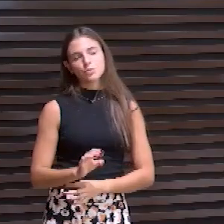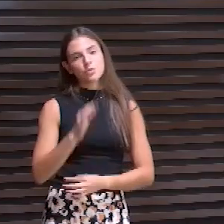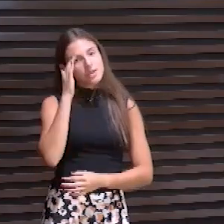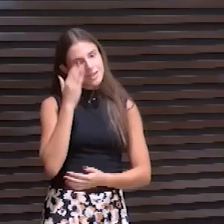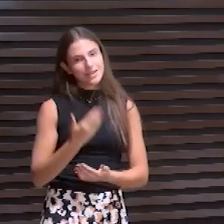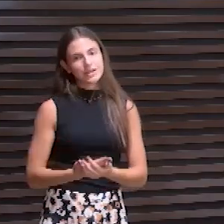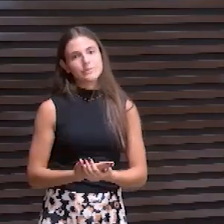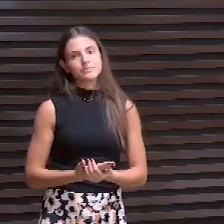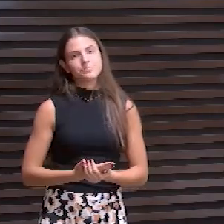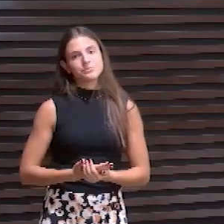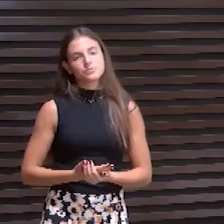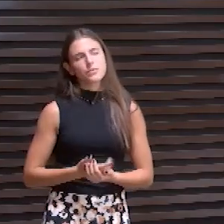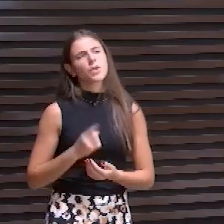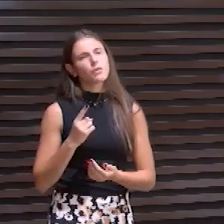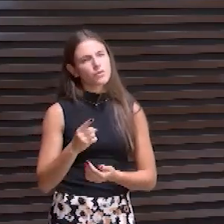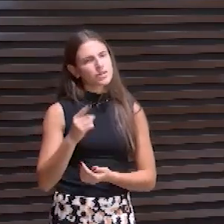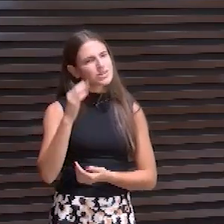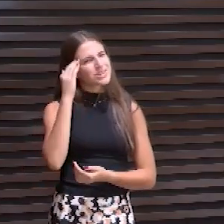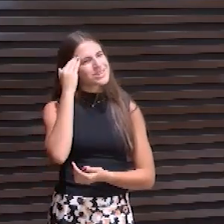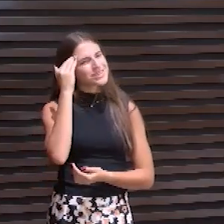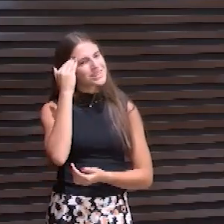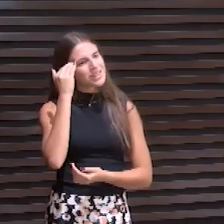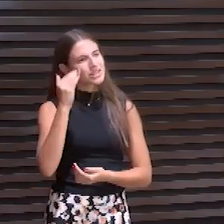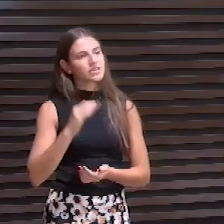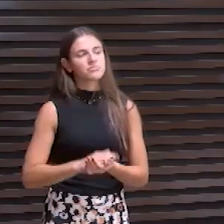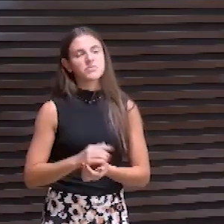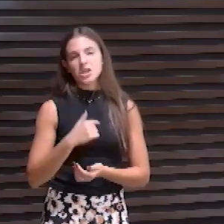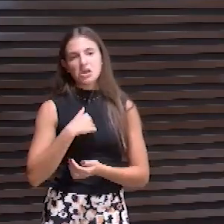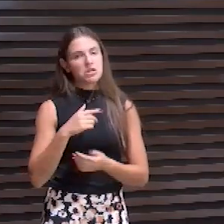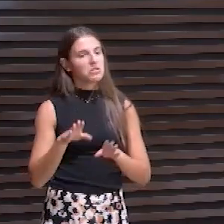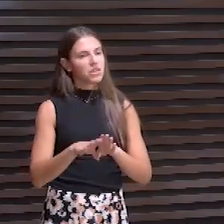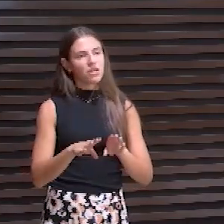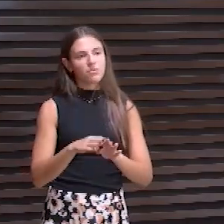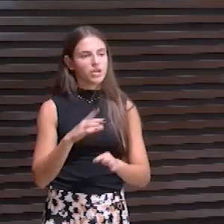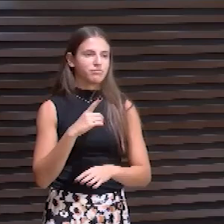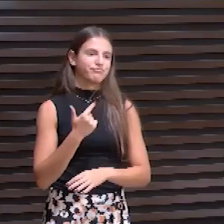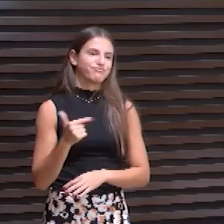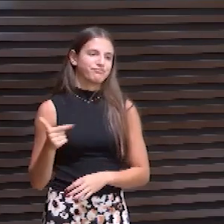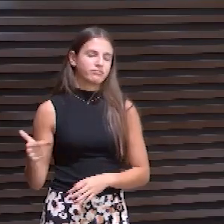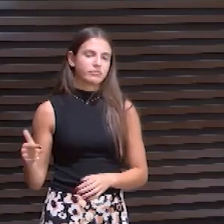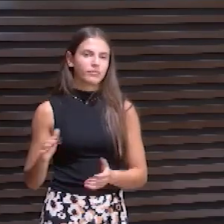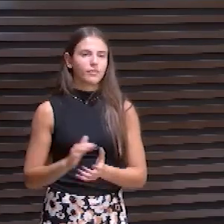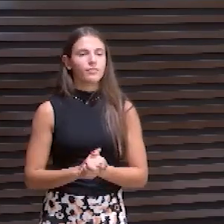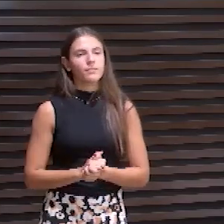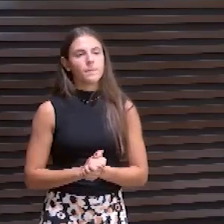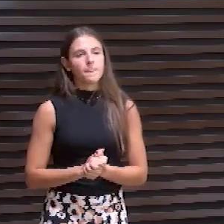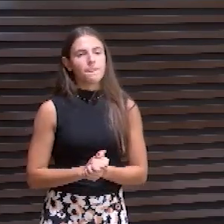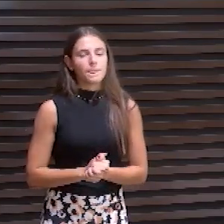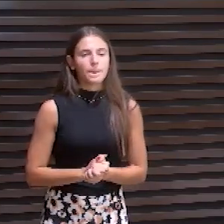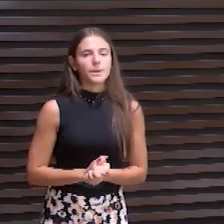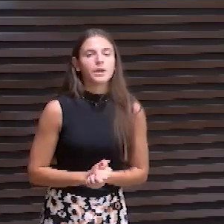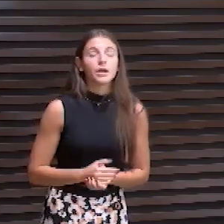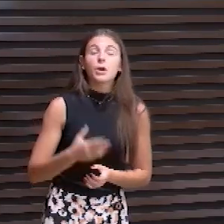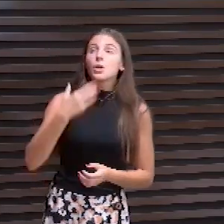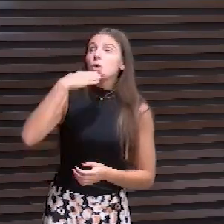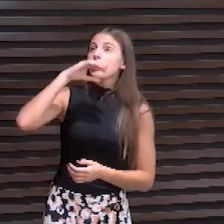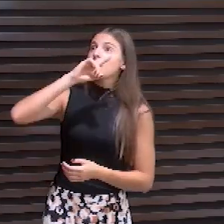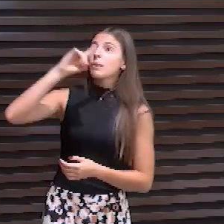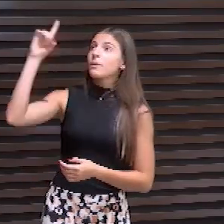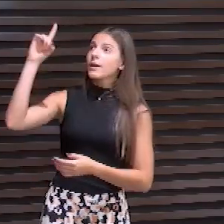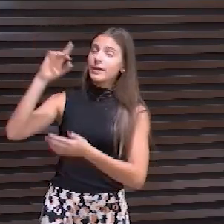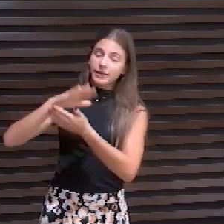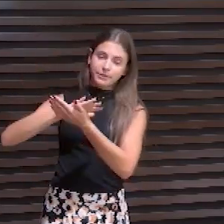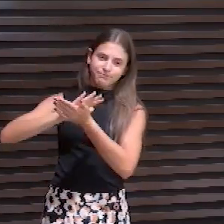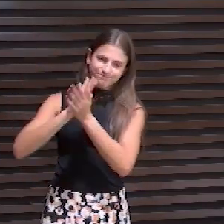noção disso? Eu também não tenho. Nós não temos noção disso. Que o Pai esmagou o